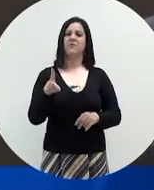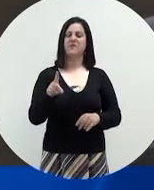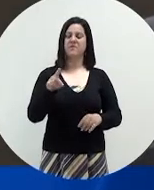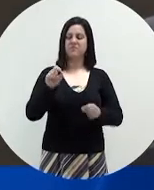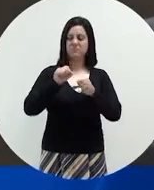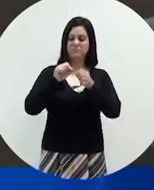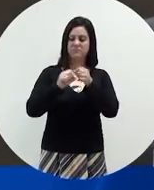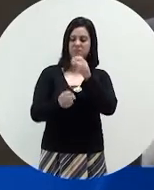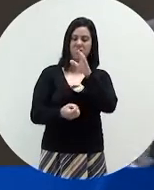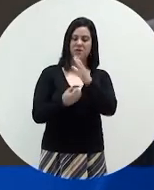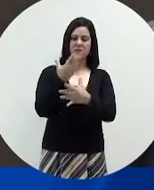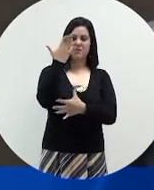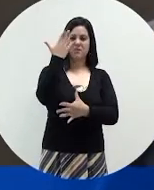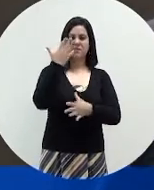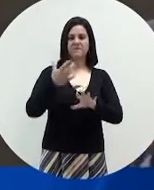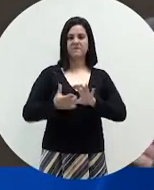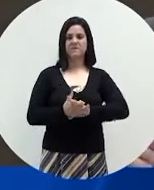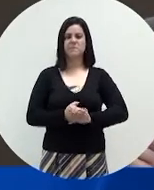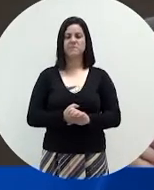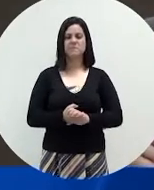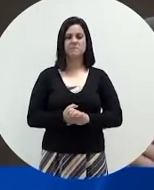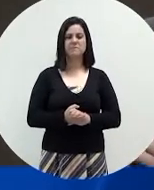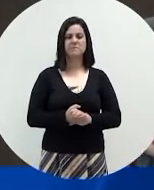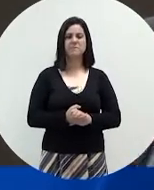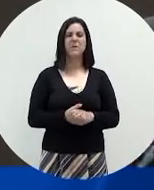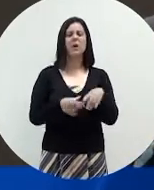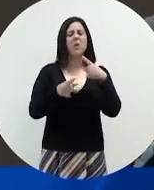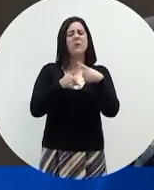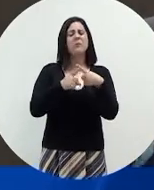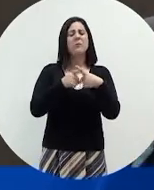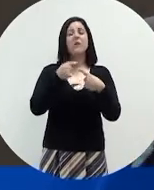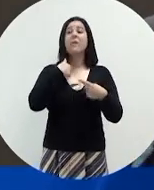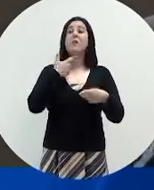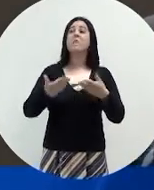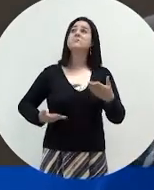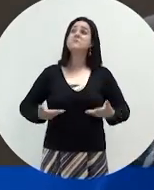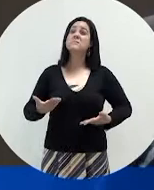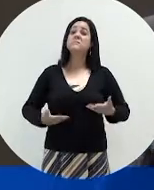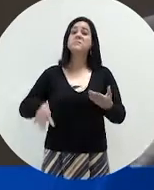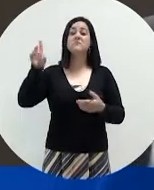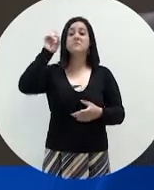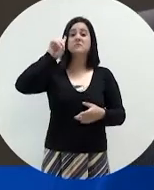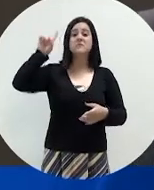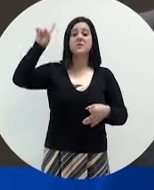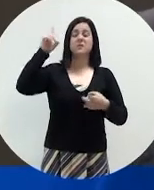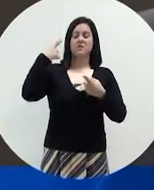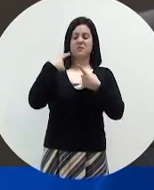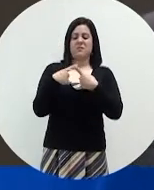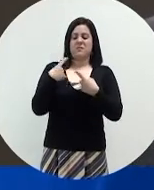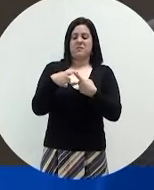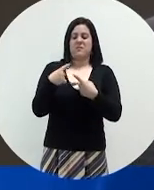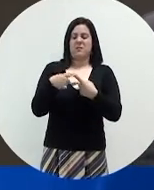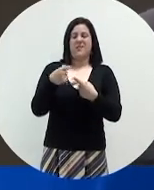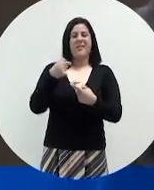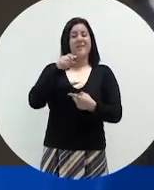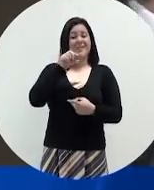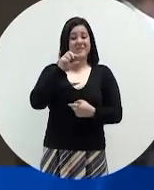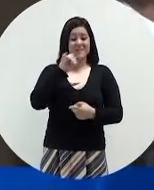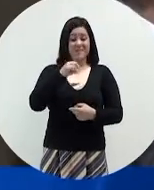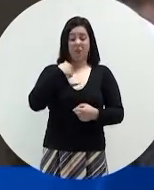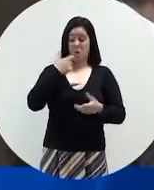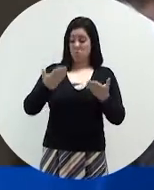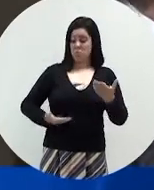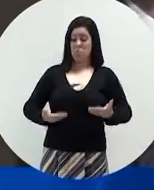Você existe porque Ele inventou você. Ele tem direito de ser o Senhor da tua vida